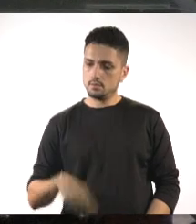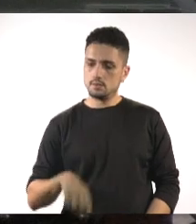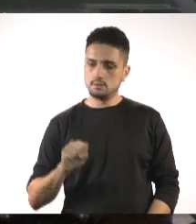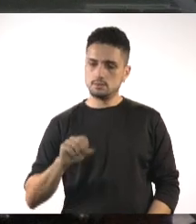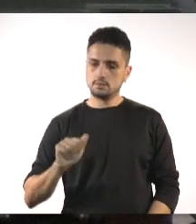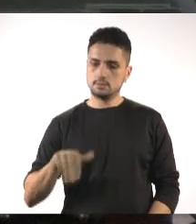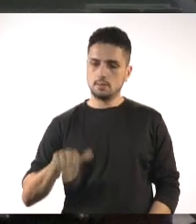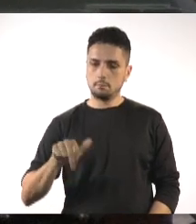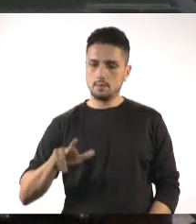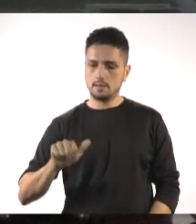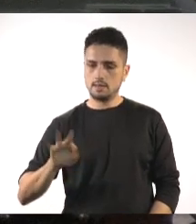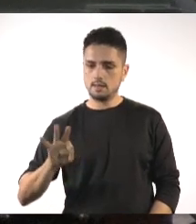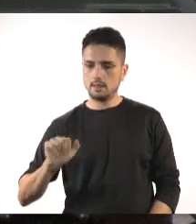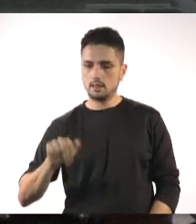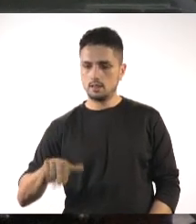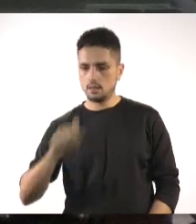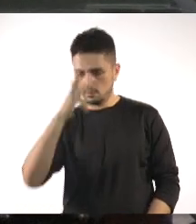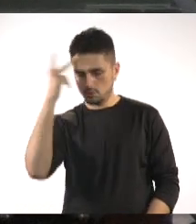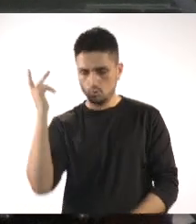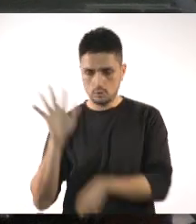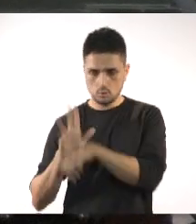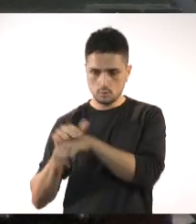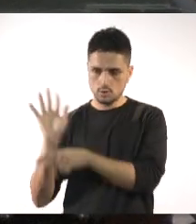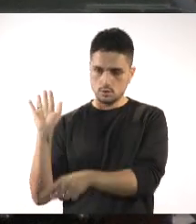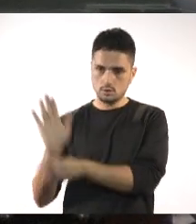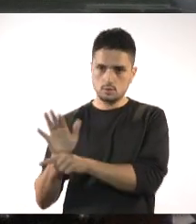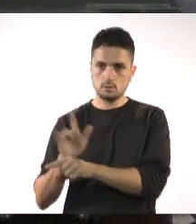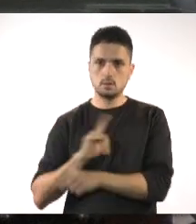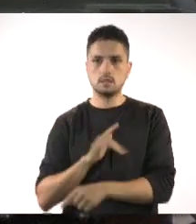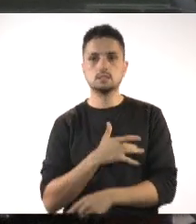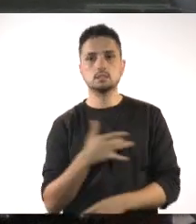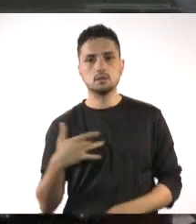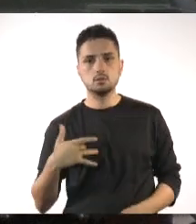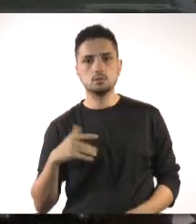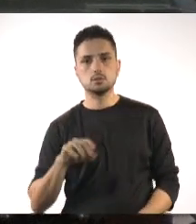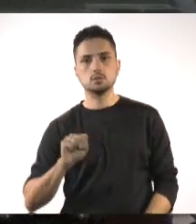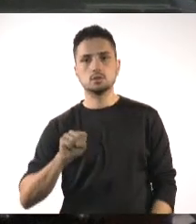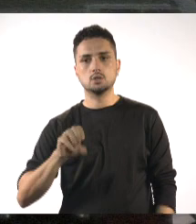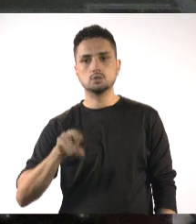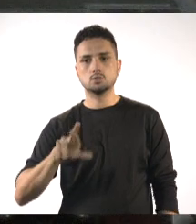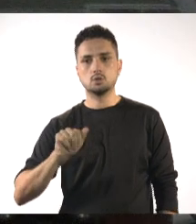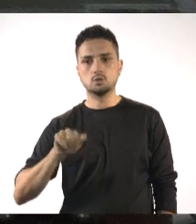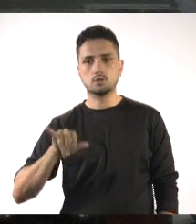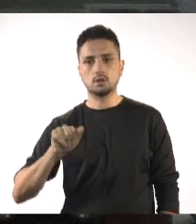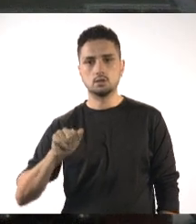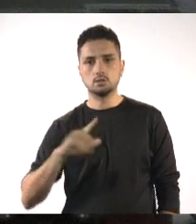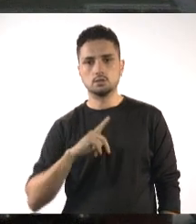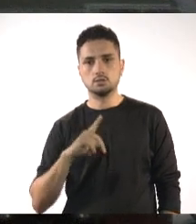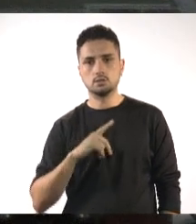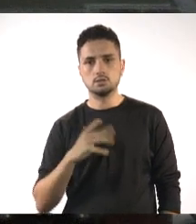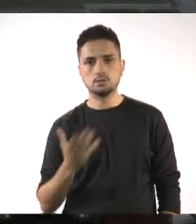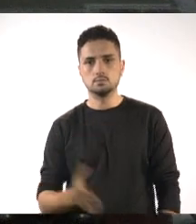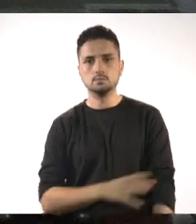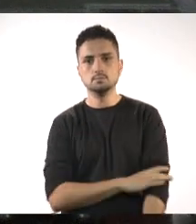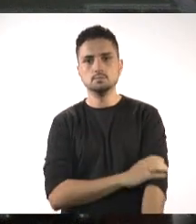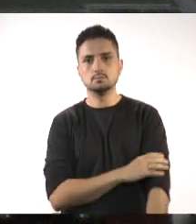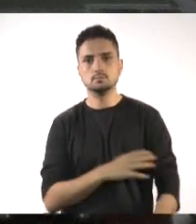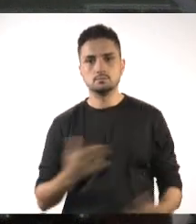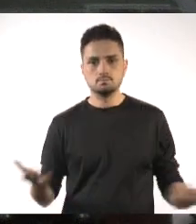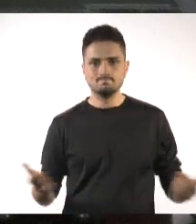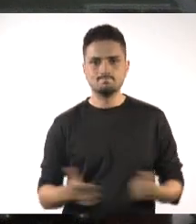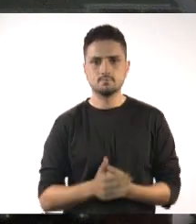um doente. E a Pastoral da Saúde, ela tem isso no seu cerne. Soraya, com sua grande provocação,